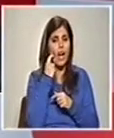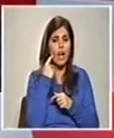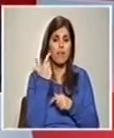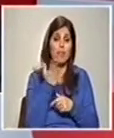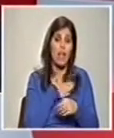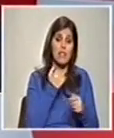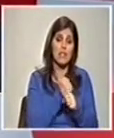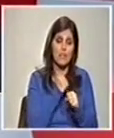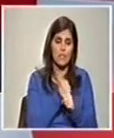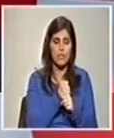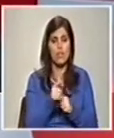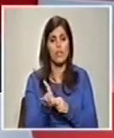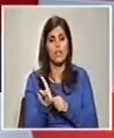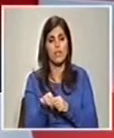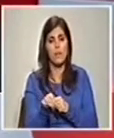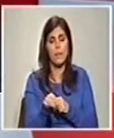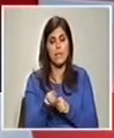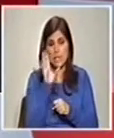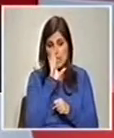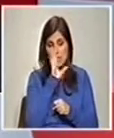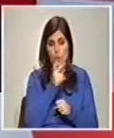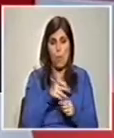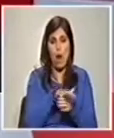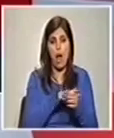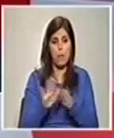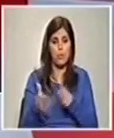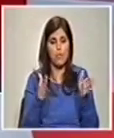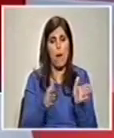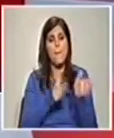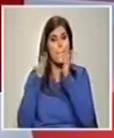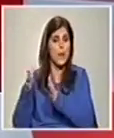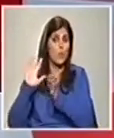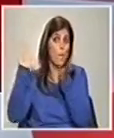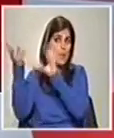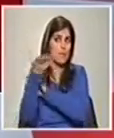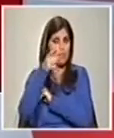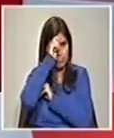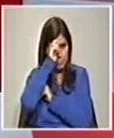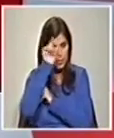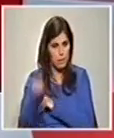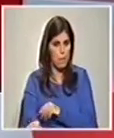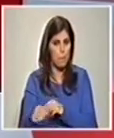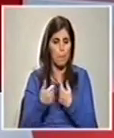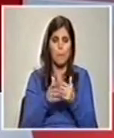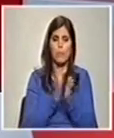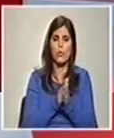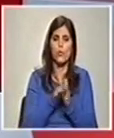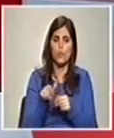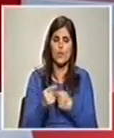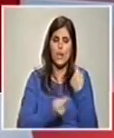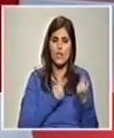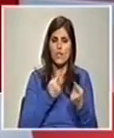exemplo, se somos um setor produtivo, por exemplo, com o impacto ambiental que nós produzimos. E isto tudo, muitas vezes, é um discurso